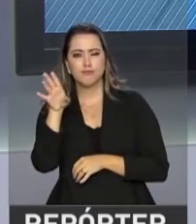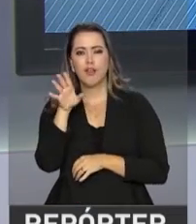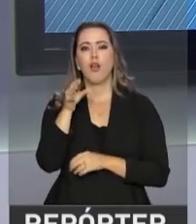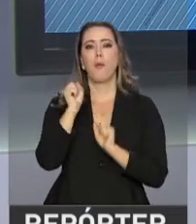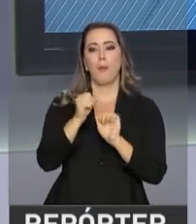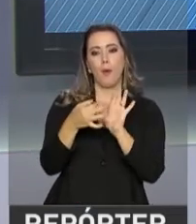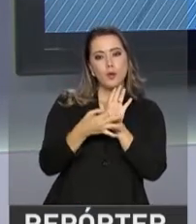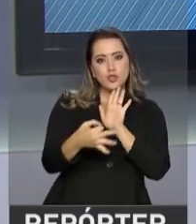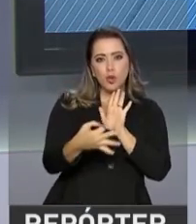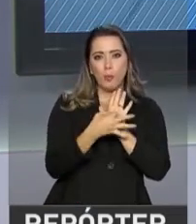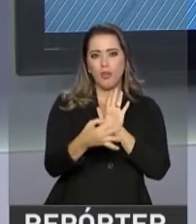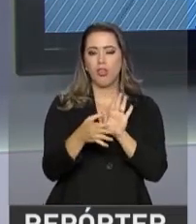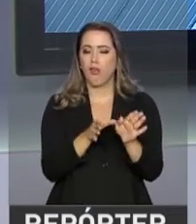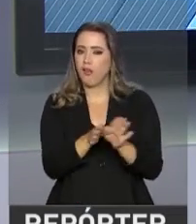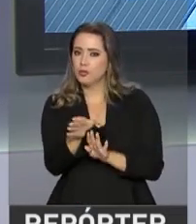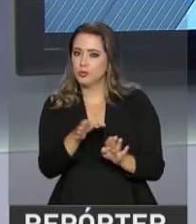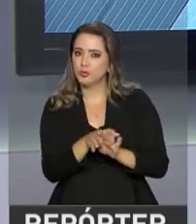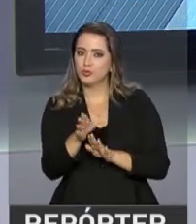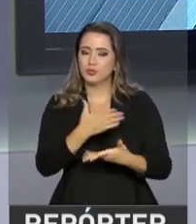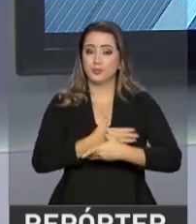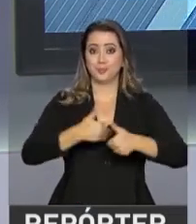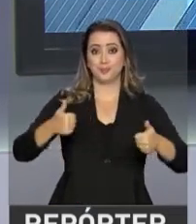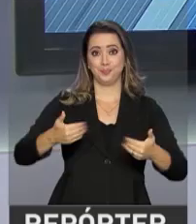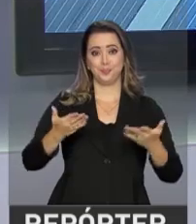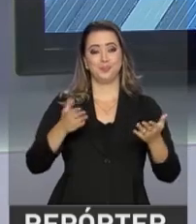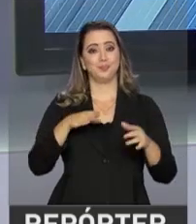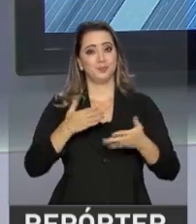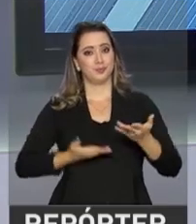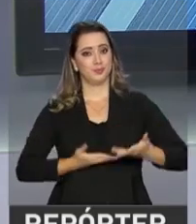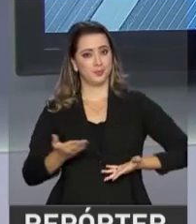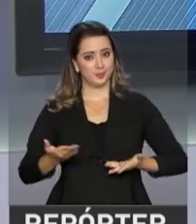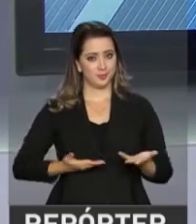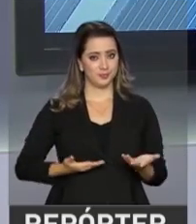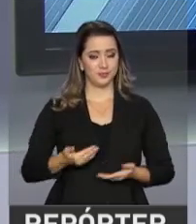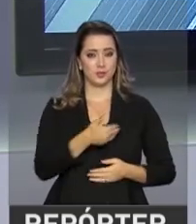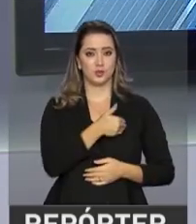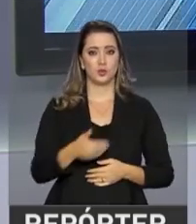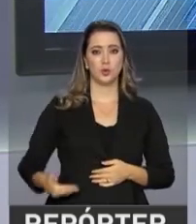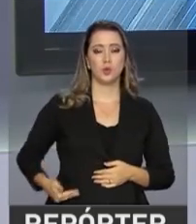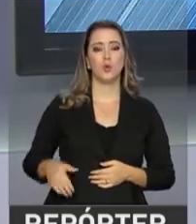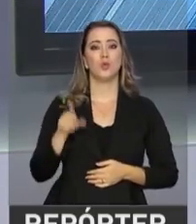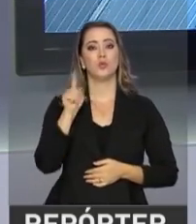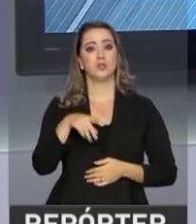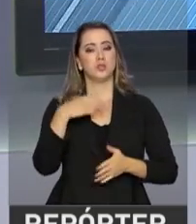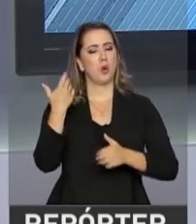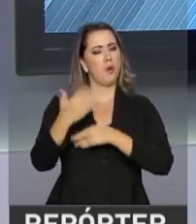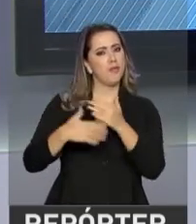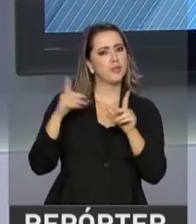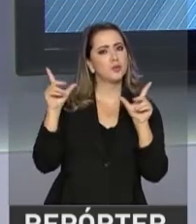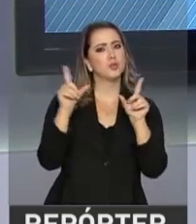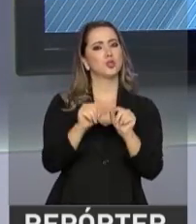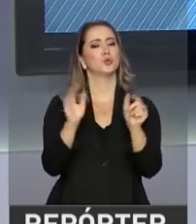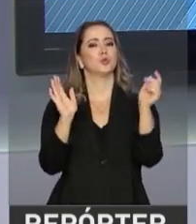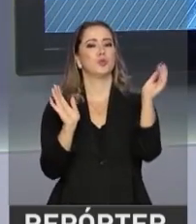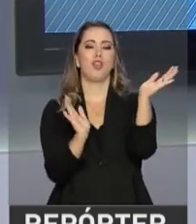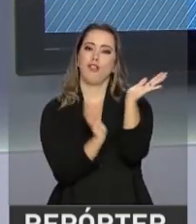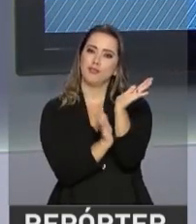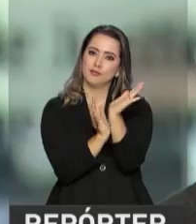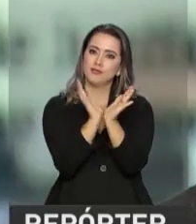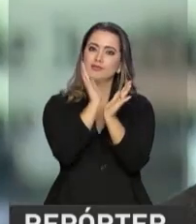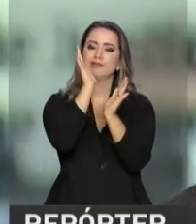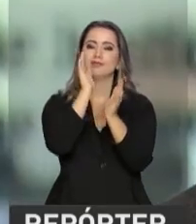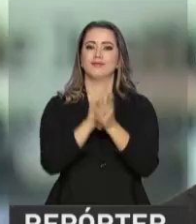qualidade dos serviços públicos o simplifique é mais um avanço no trabalho para reduzir a burocracia